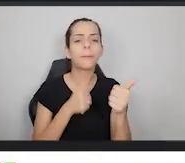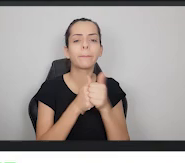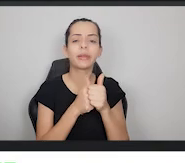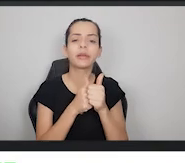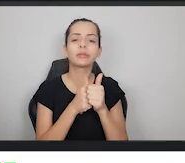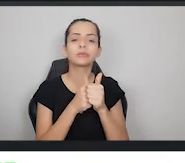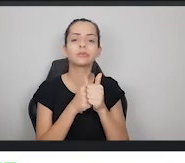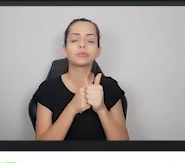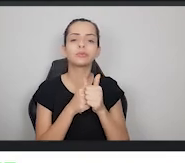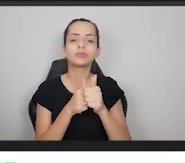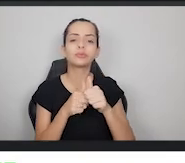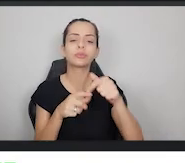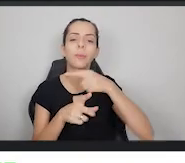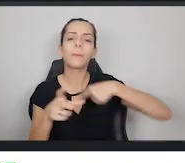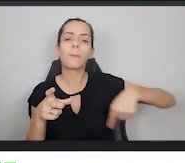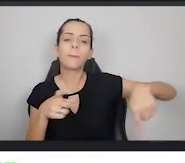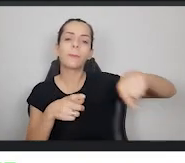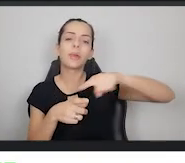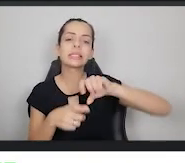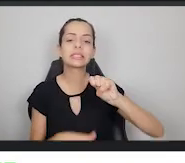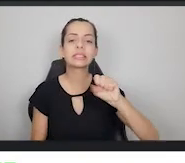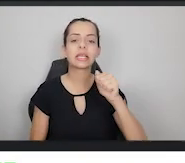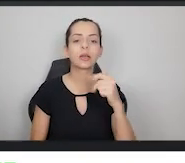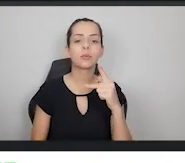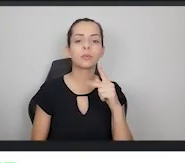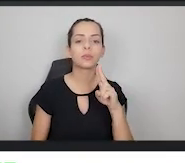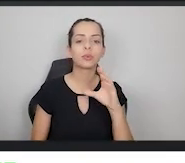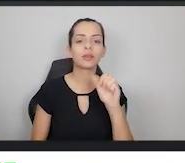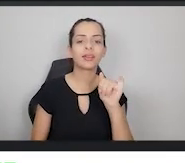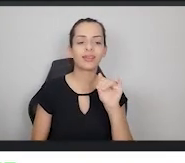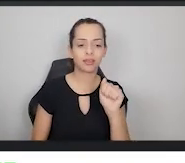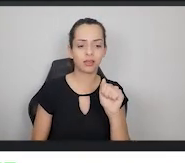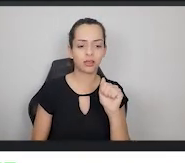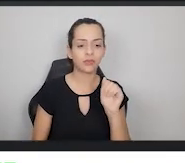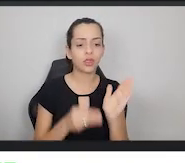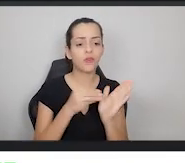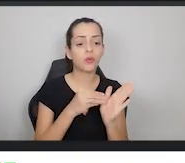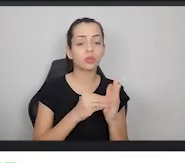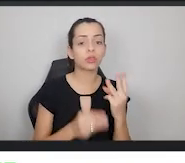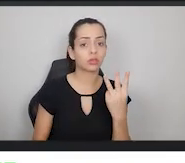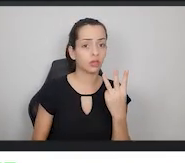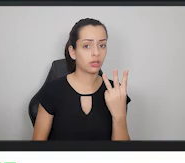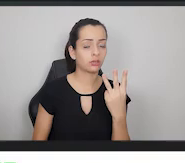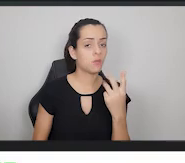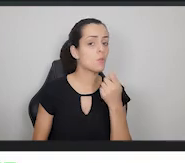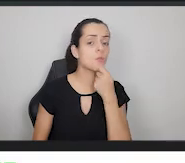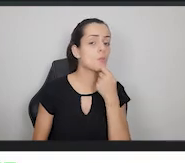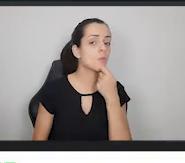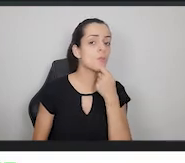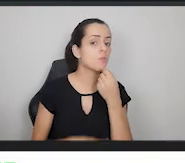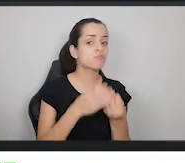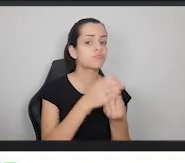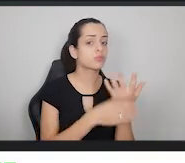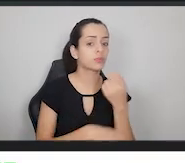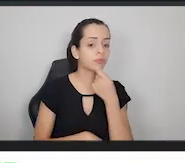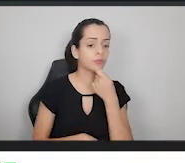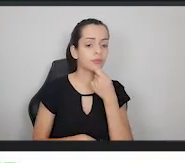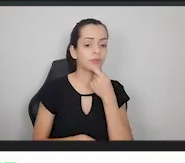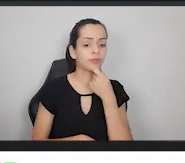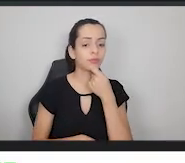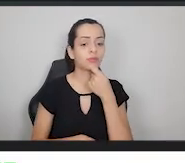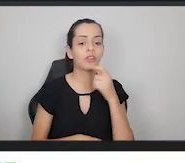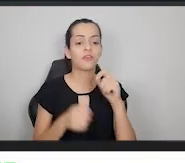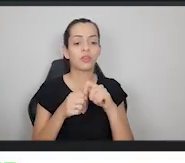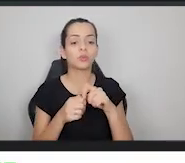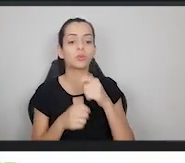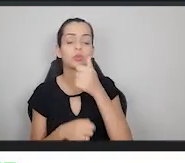sistema georreferenciado. Nós temos a subestação Montes Claros 2 aí próximo do Instituto, a Montes Claros 1 lá próximo ao Unimontes e a